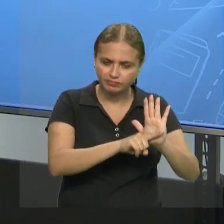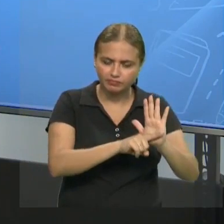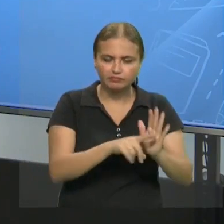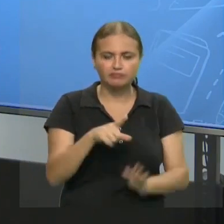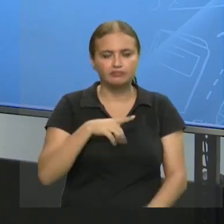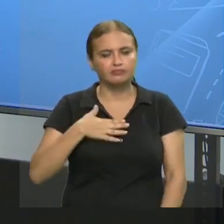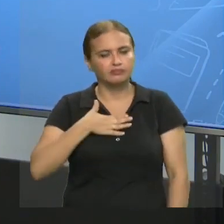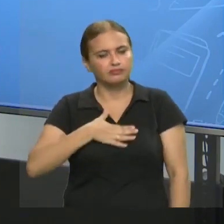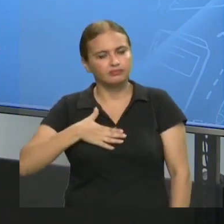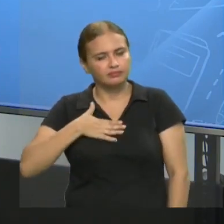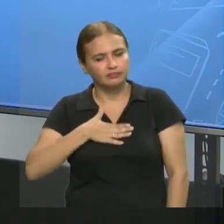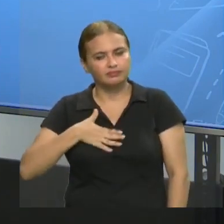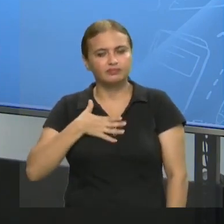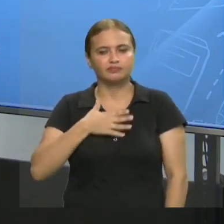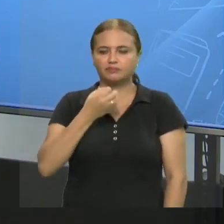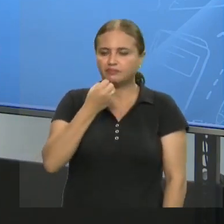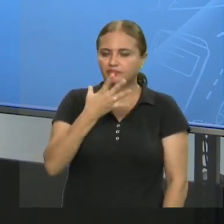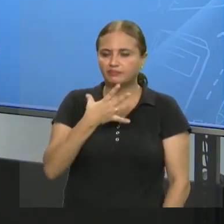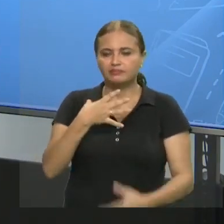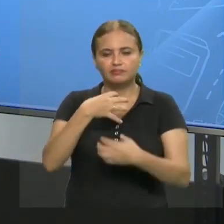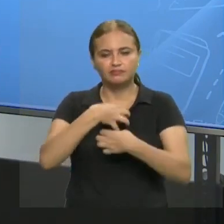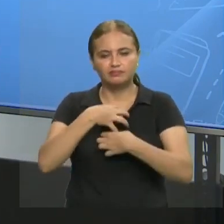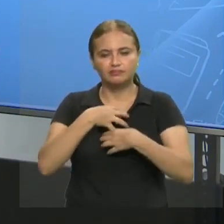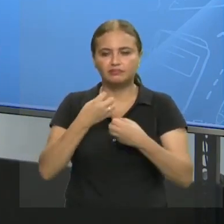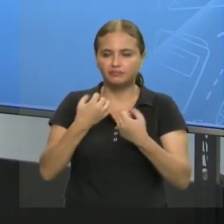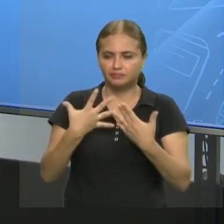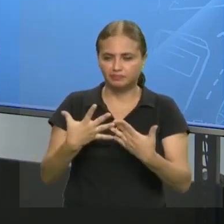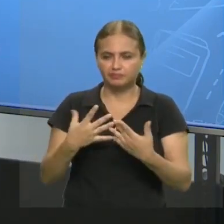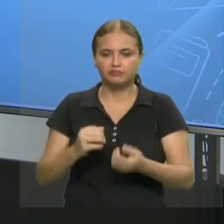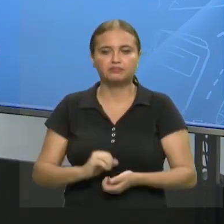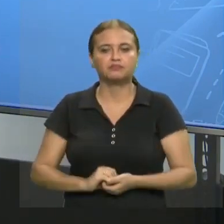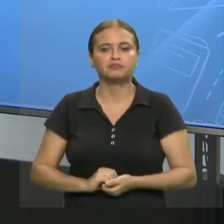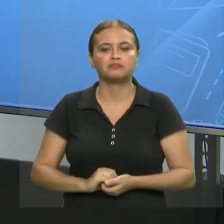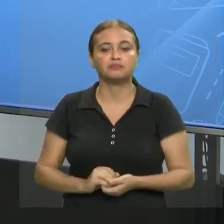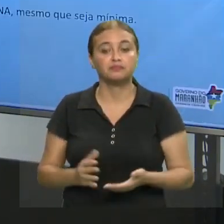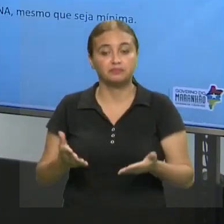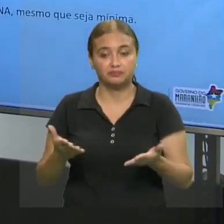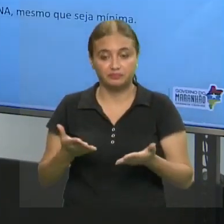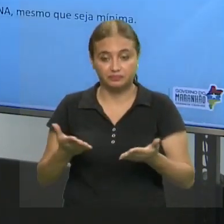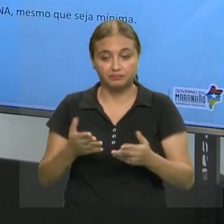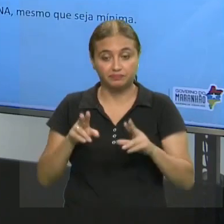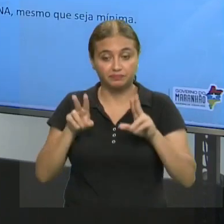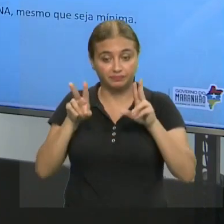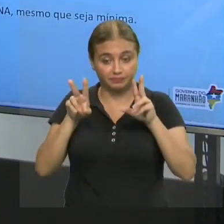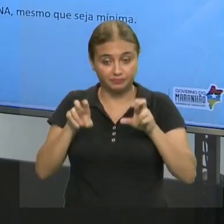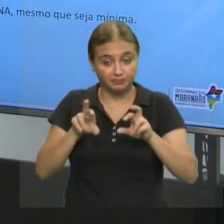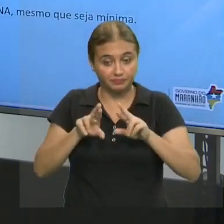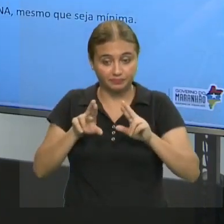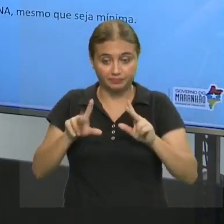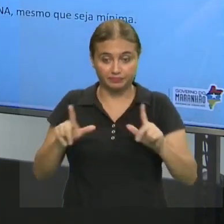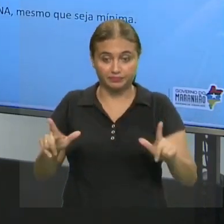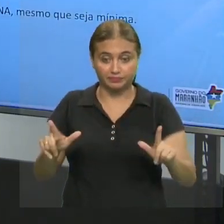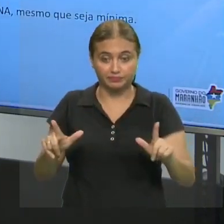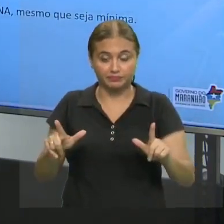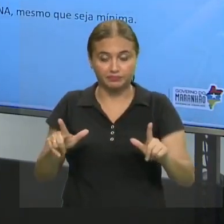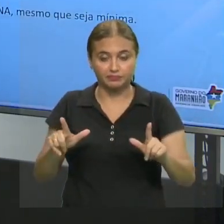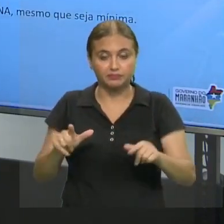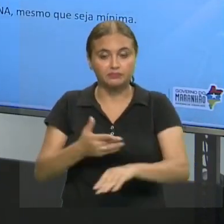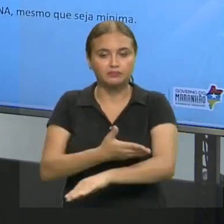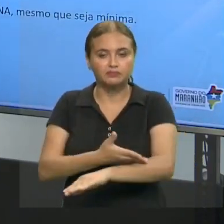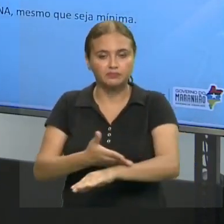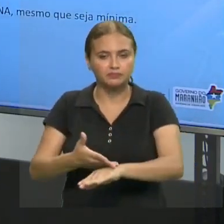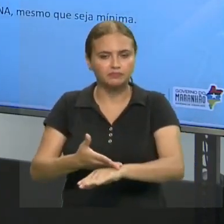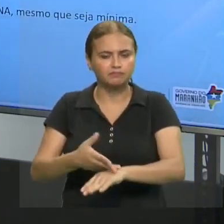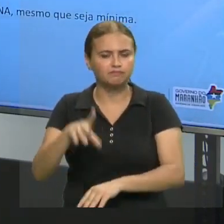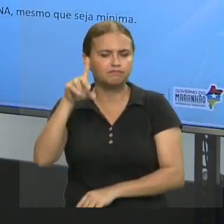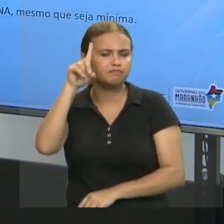alguma satisfação pessoal. E hoje nós vamos começar com outro assunto, que nós vamos fazer a diferença entre hábito